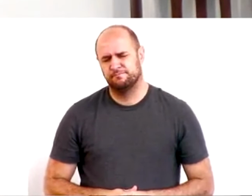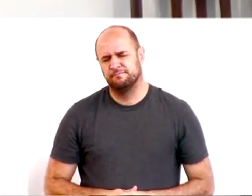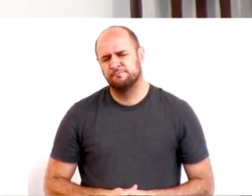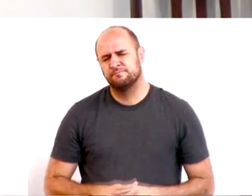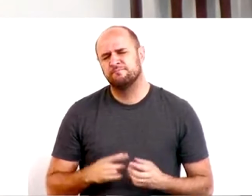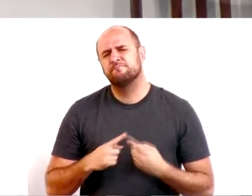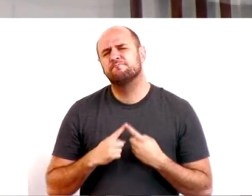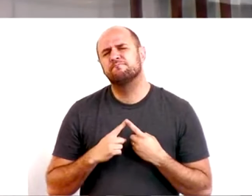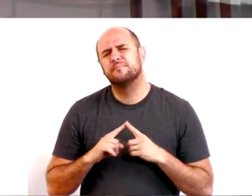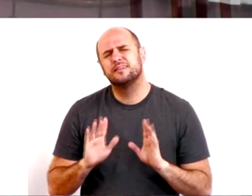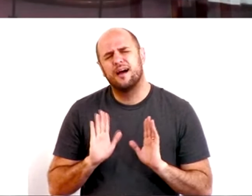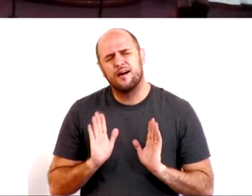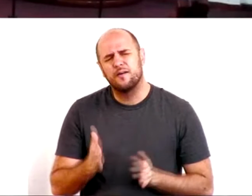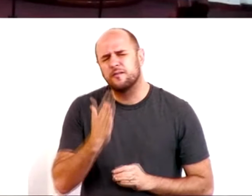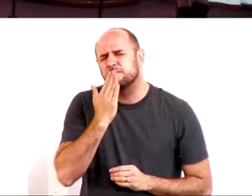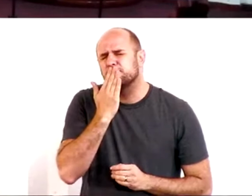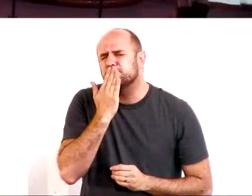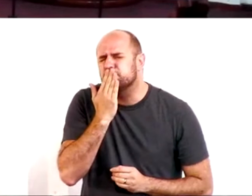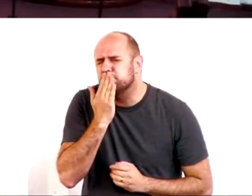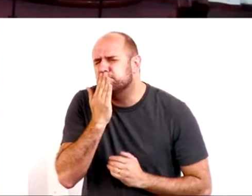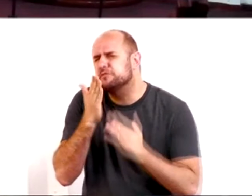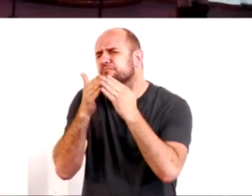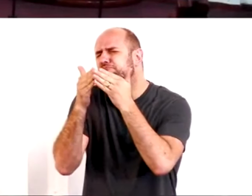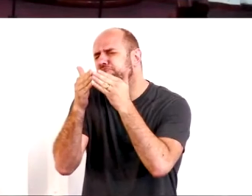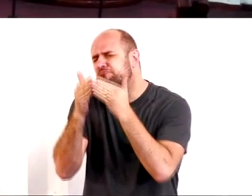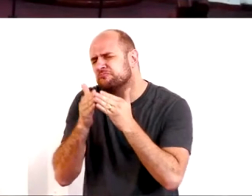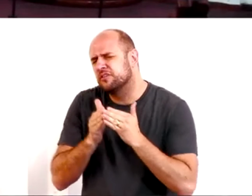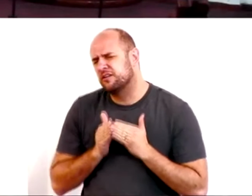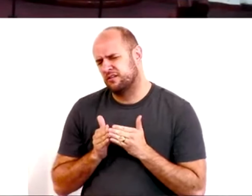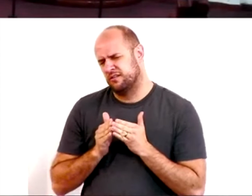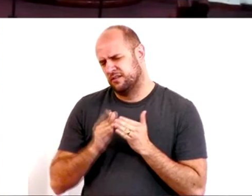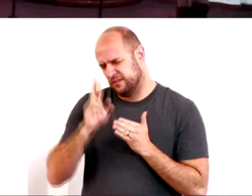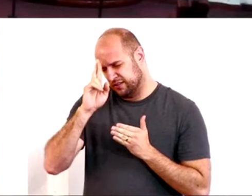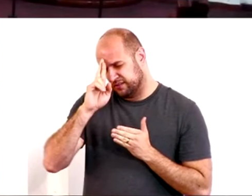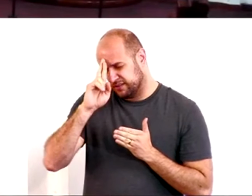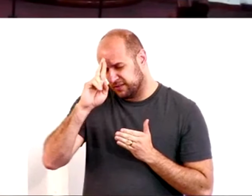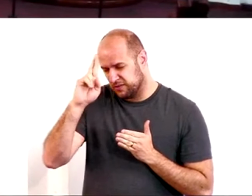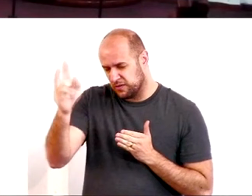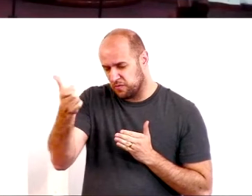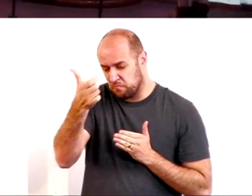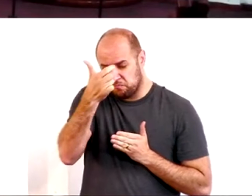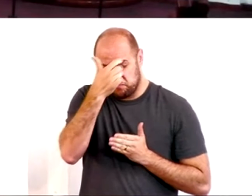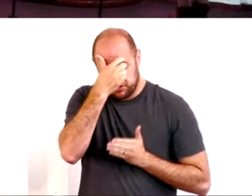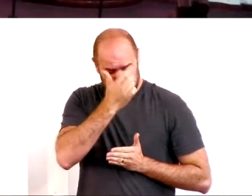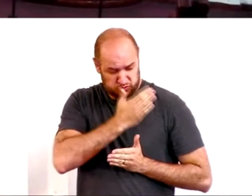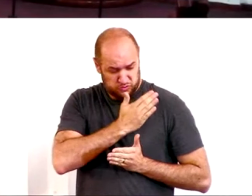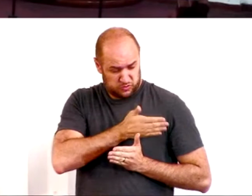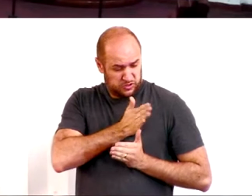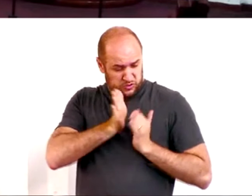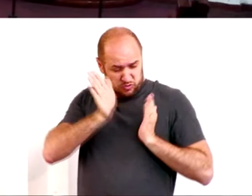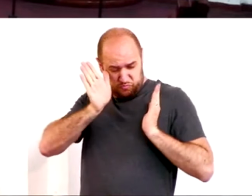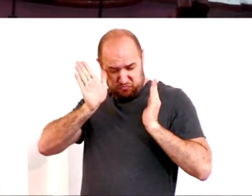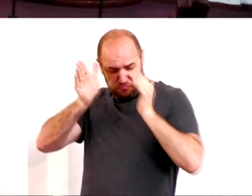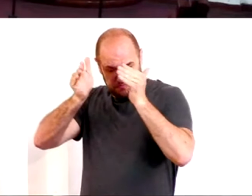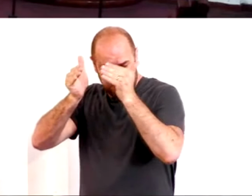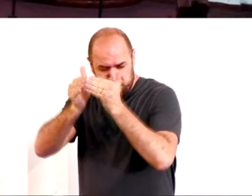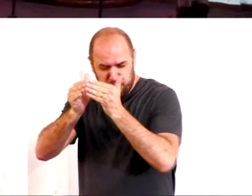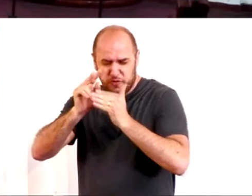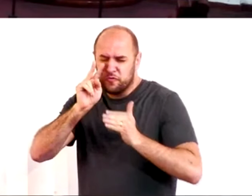Mas nesse instante te pedimos encarecidamente que o Senhor cative a nossa mente e coração para ouvirmos a